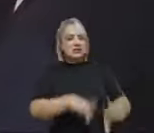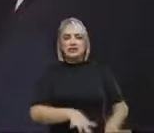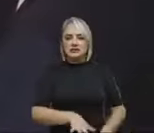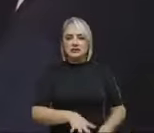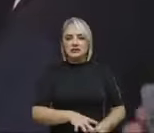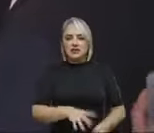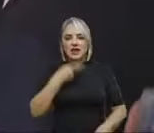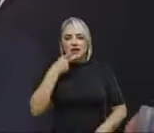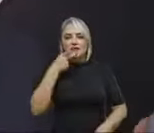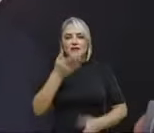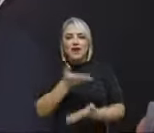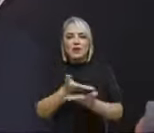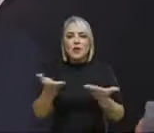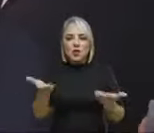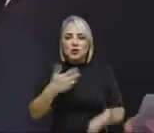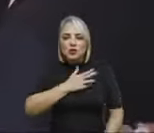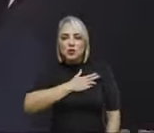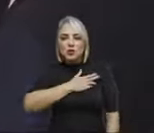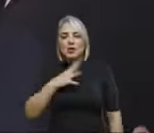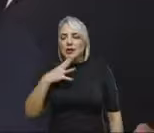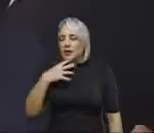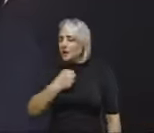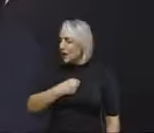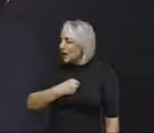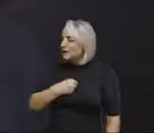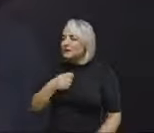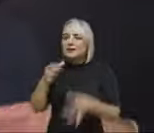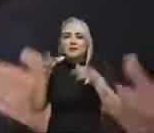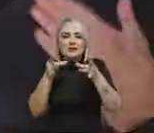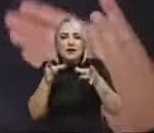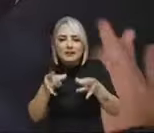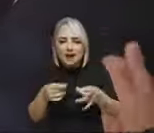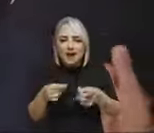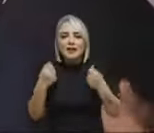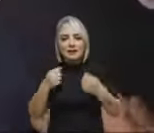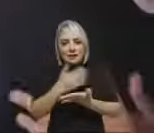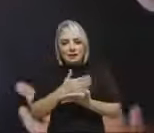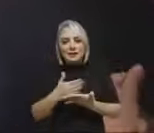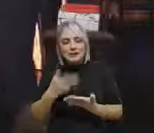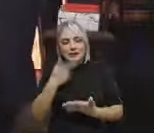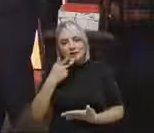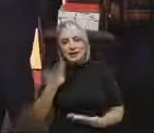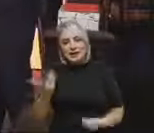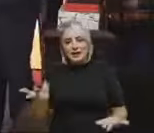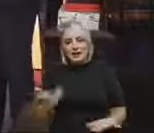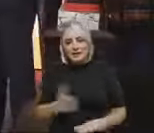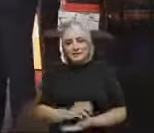agora, porque eu acho que são pequenos detalhes que a gente tem que começar a dizer. É isso. Um grande abraço.